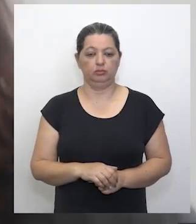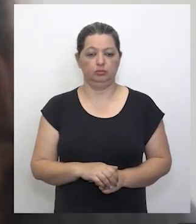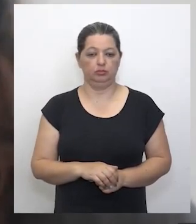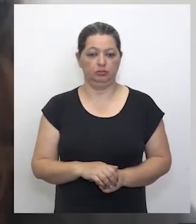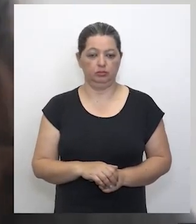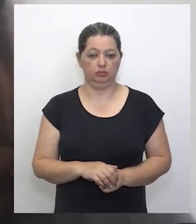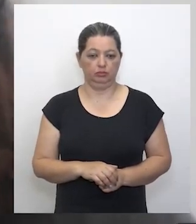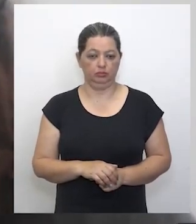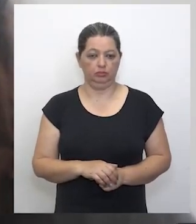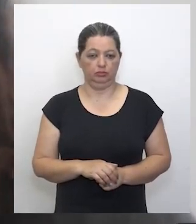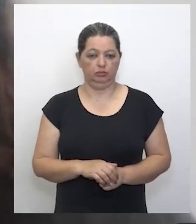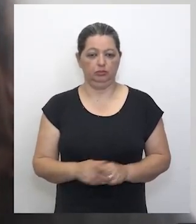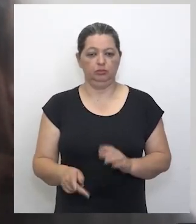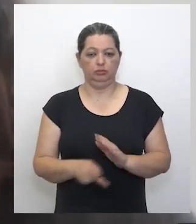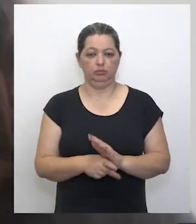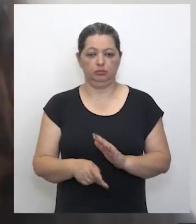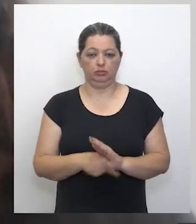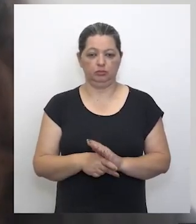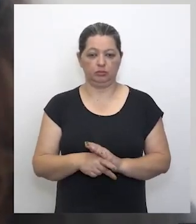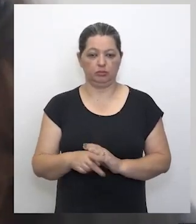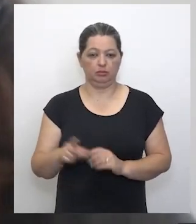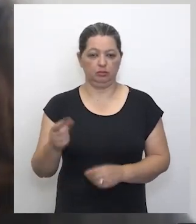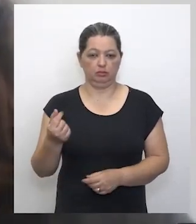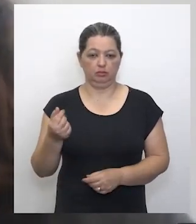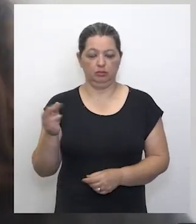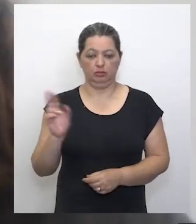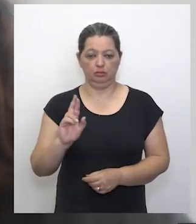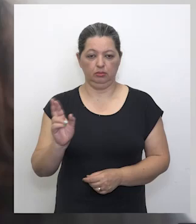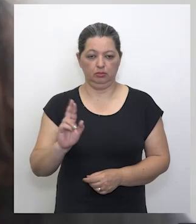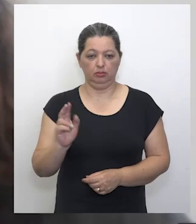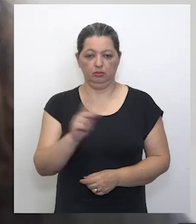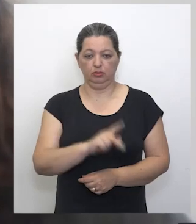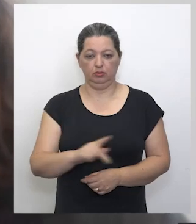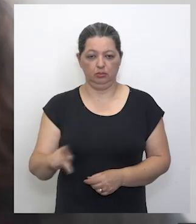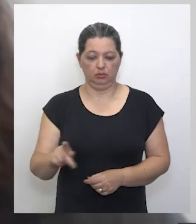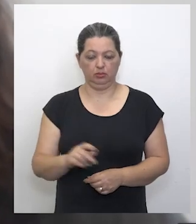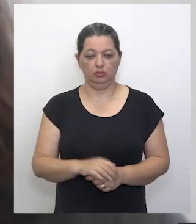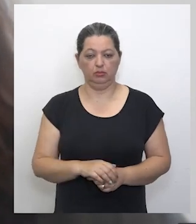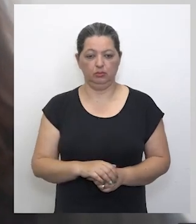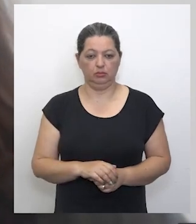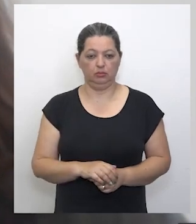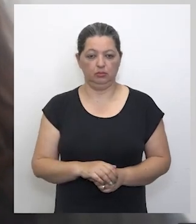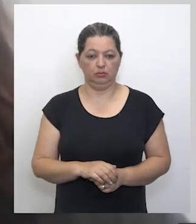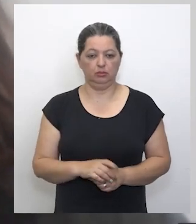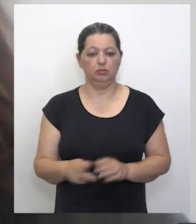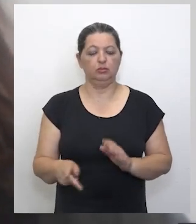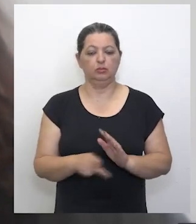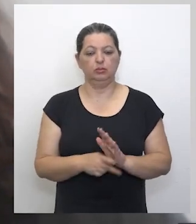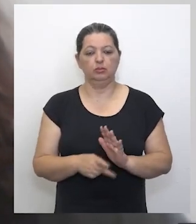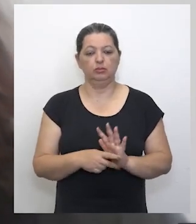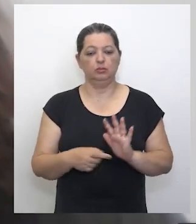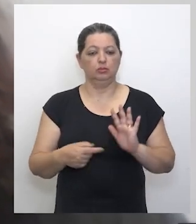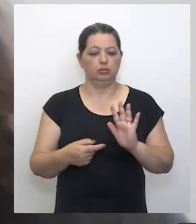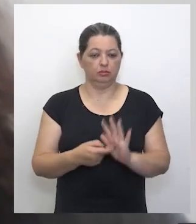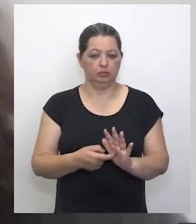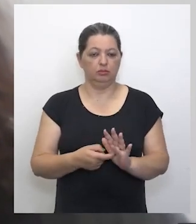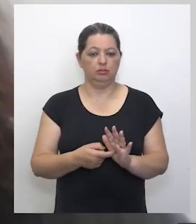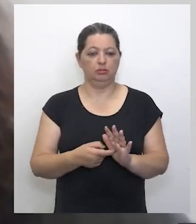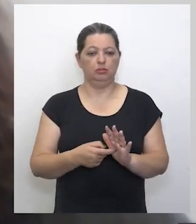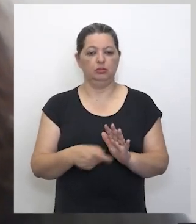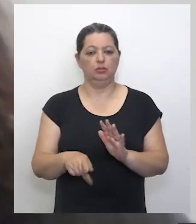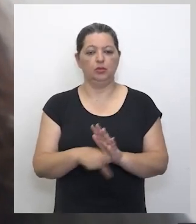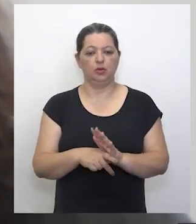do sistema monetário, né? Que o professor traz esse sistema monetário, essas